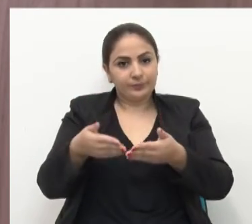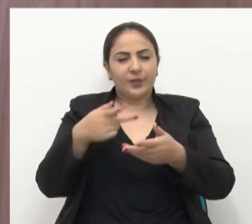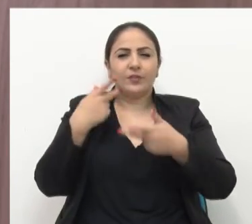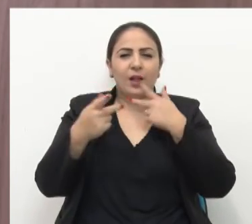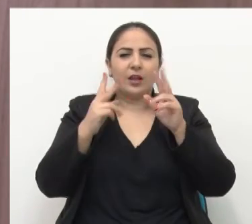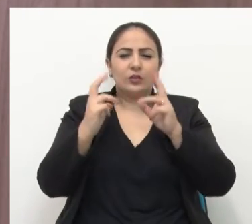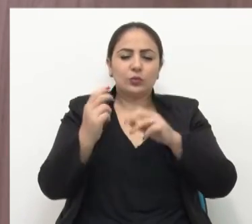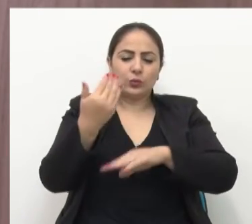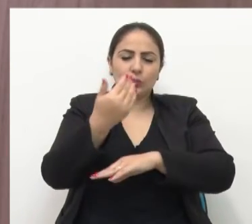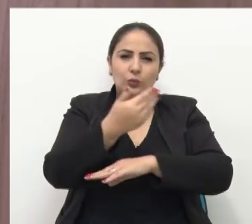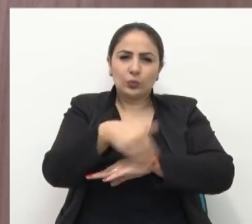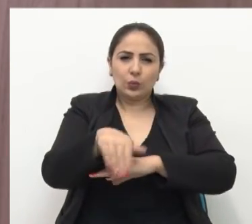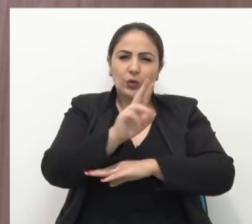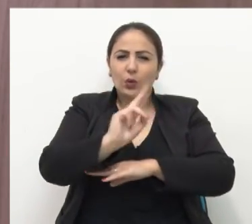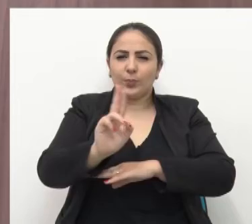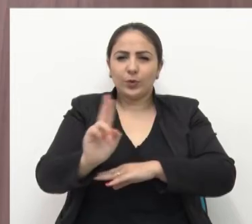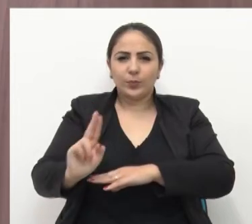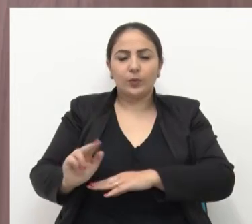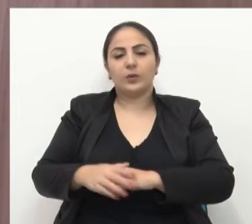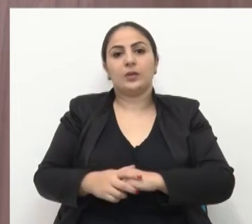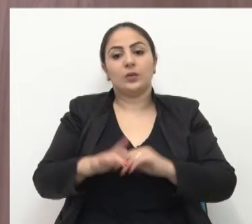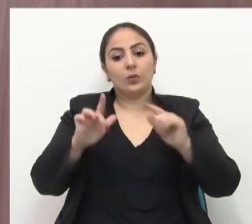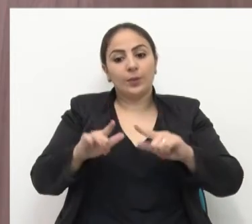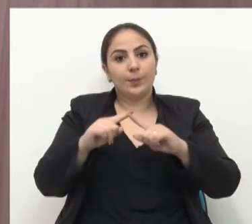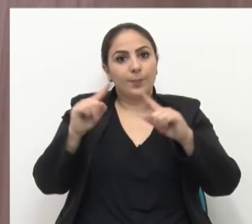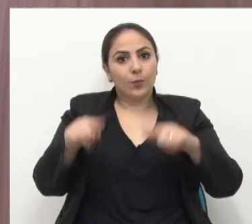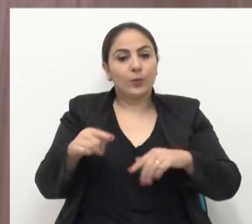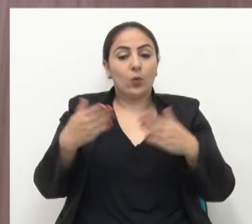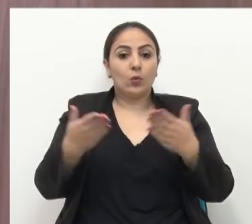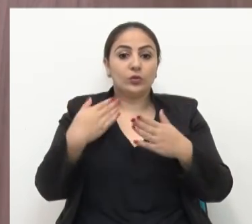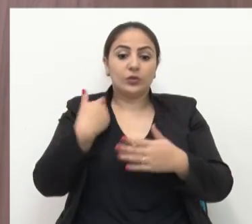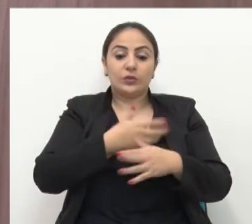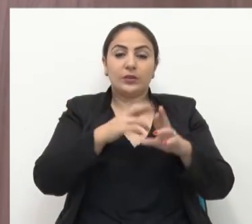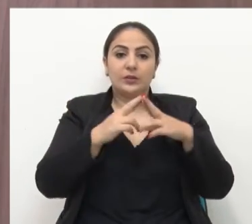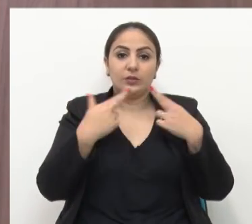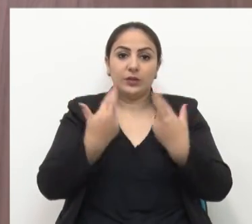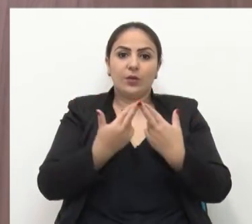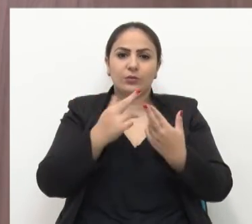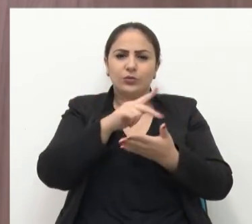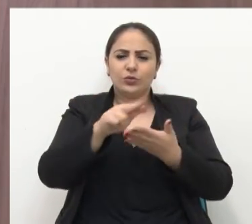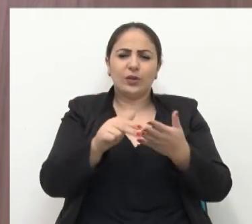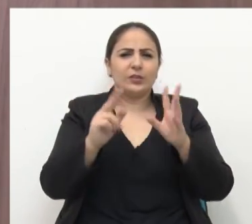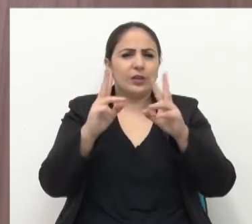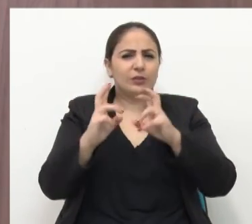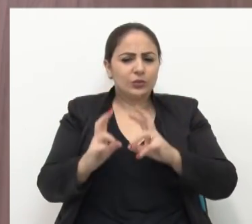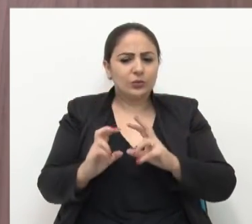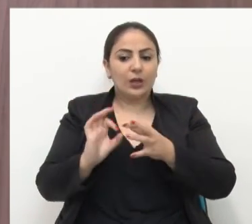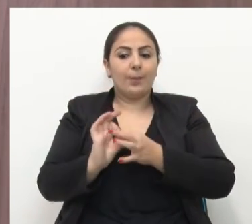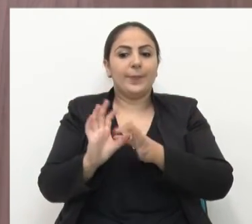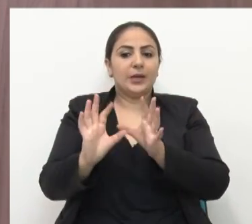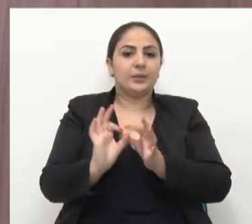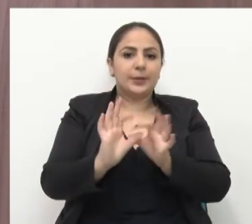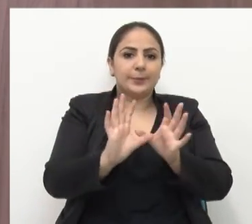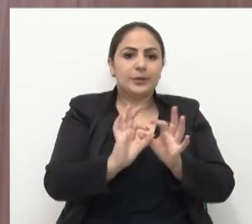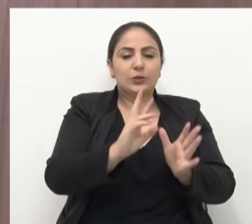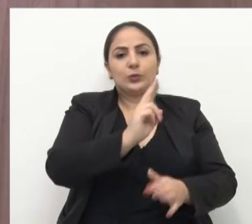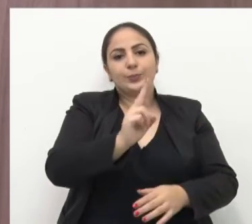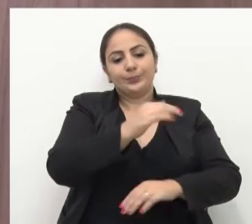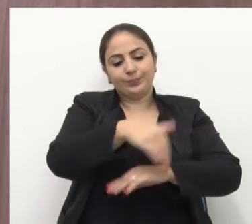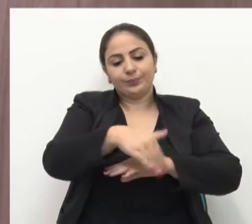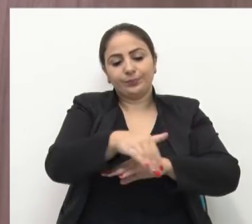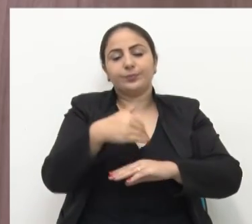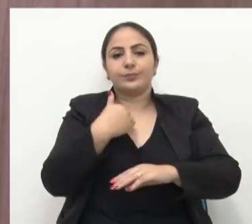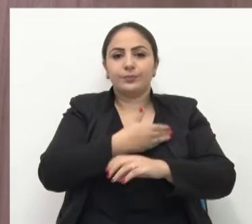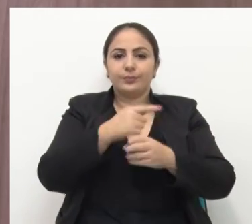da denominação de ruas do patrimônio público e hoje na reunião nós liberamos vários processos de